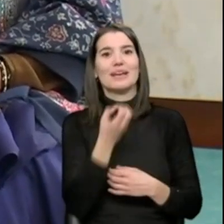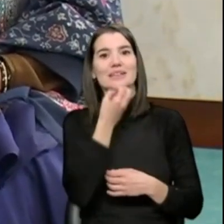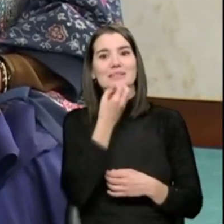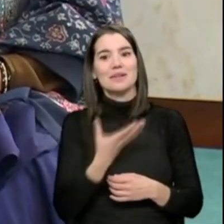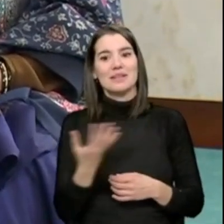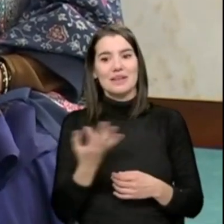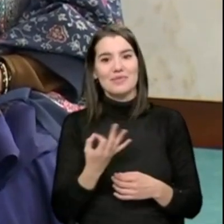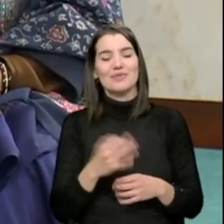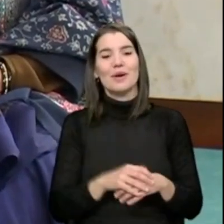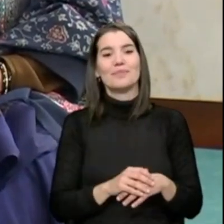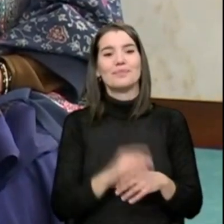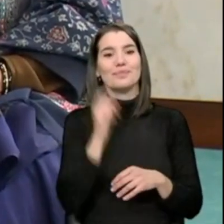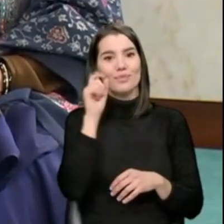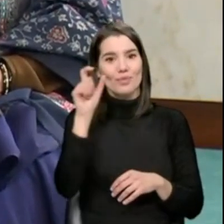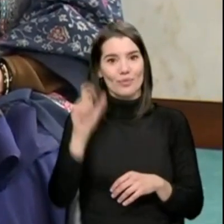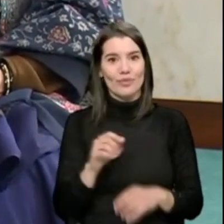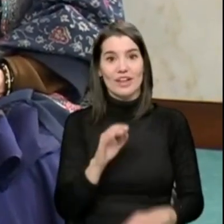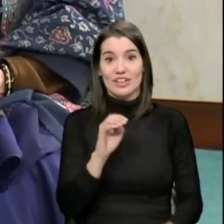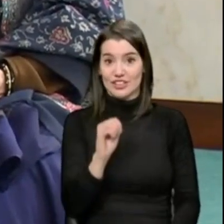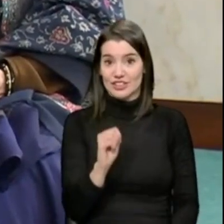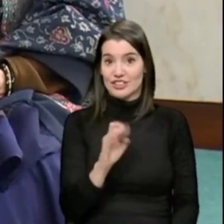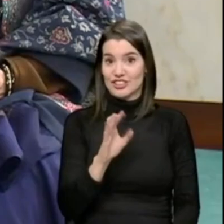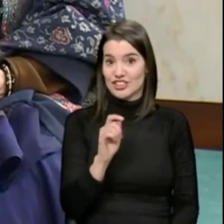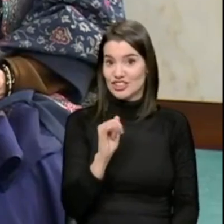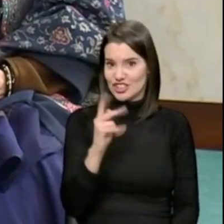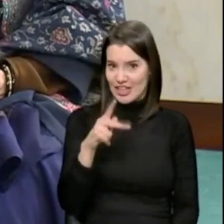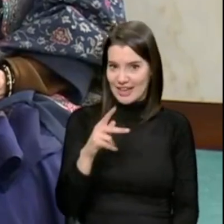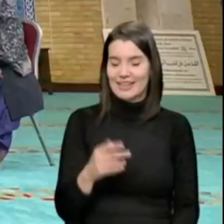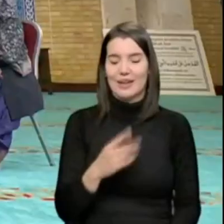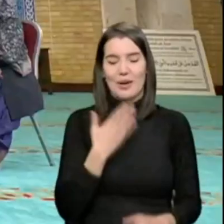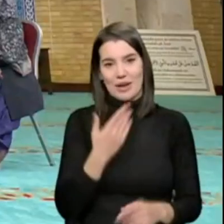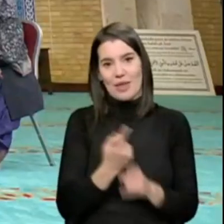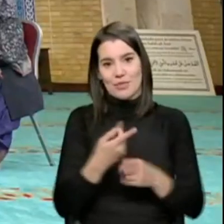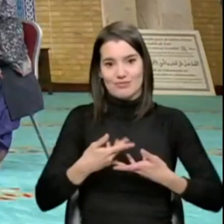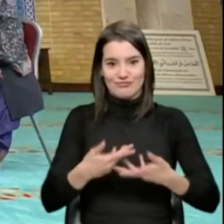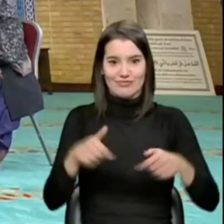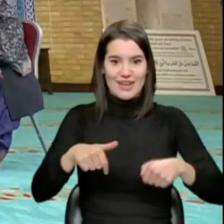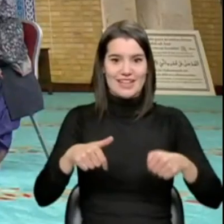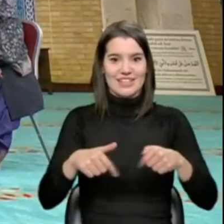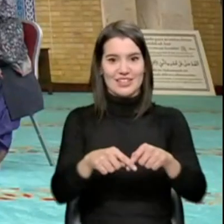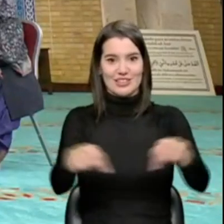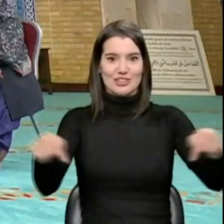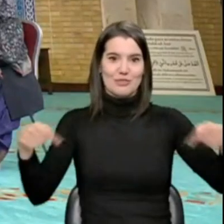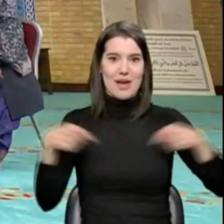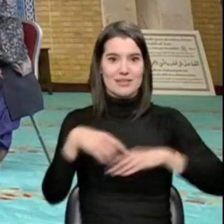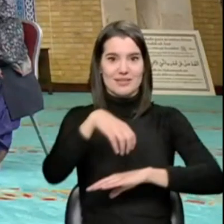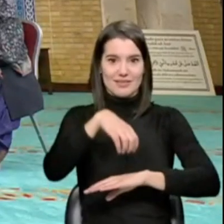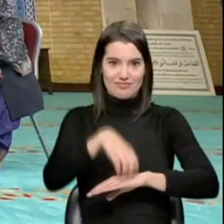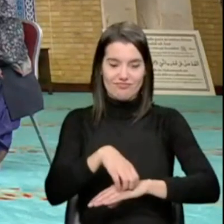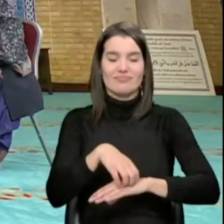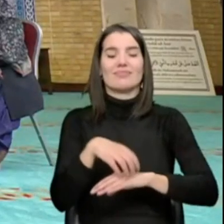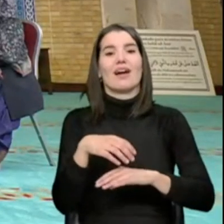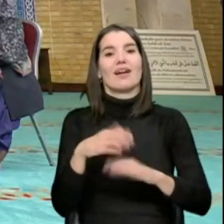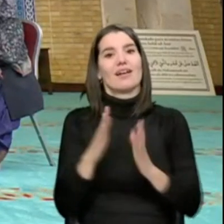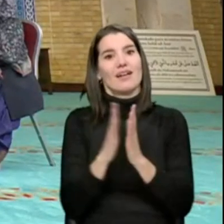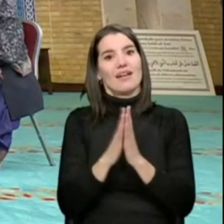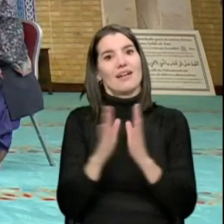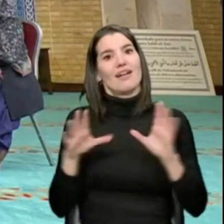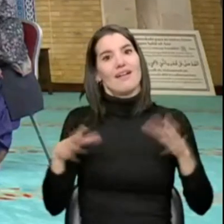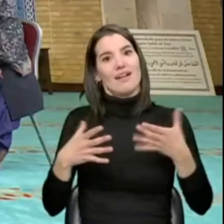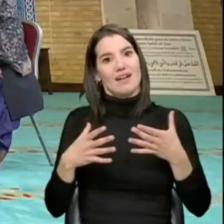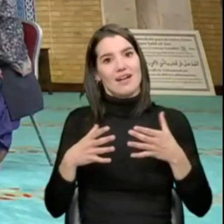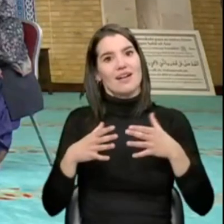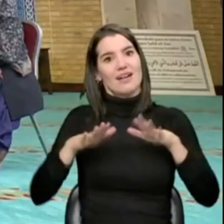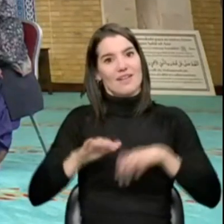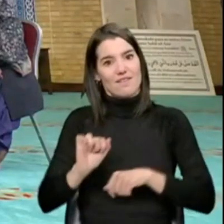simpatia, Sheikh, antes de mais, de nos receberem aqui na Mesquita. Obrigado por aceitarem este desafio